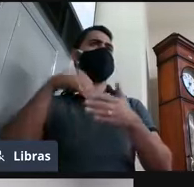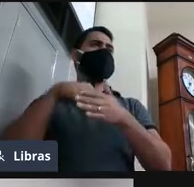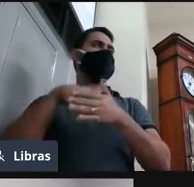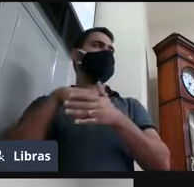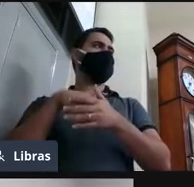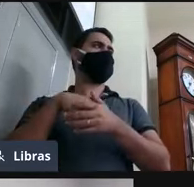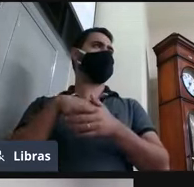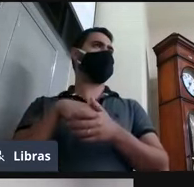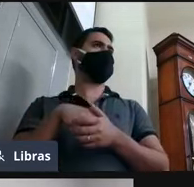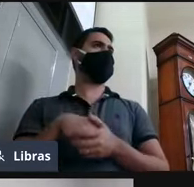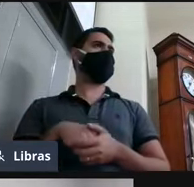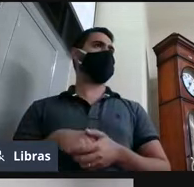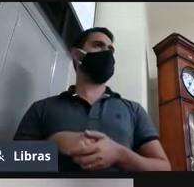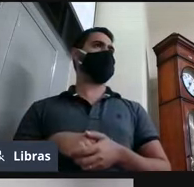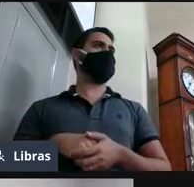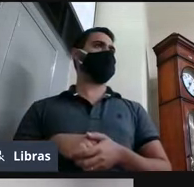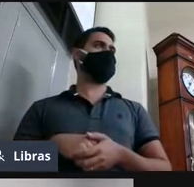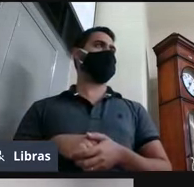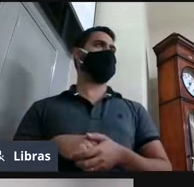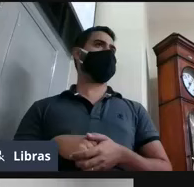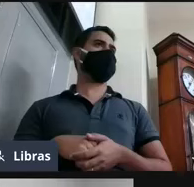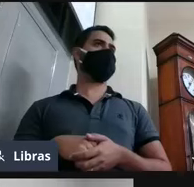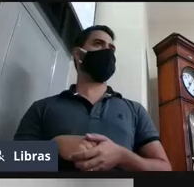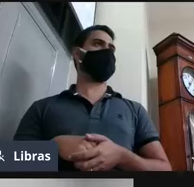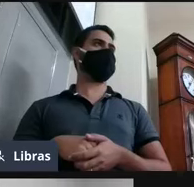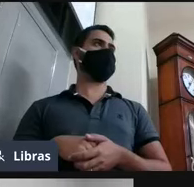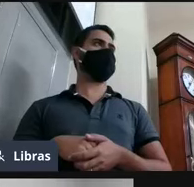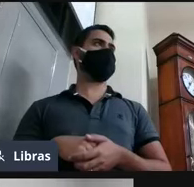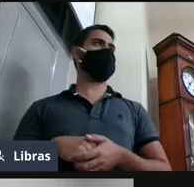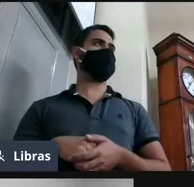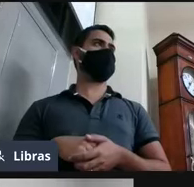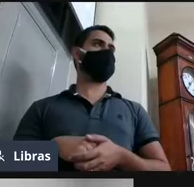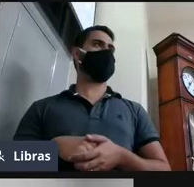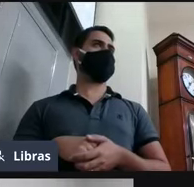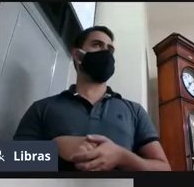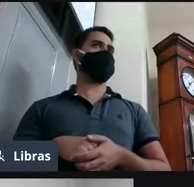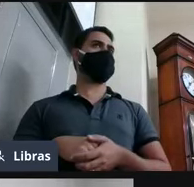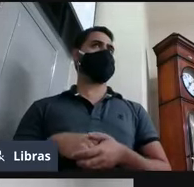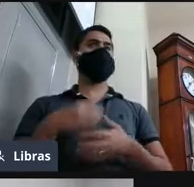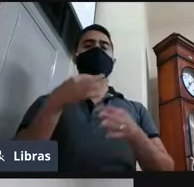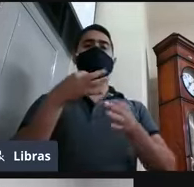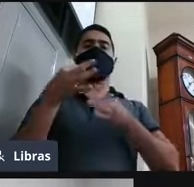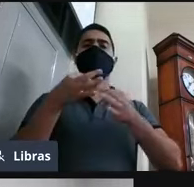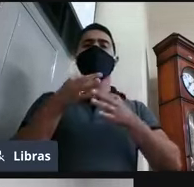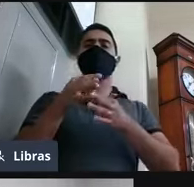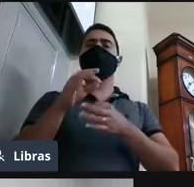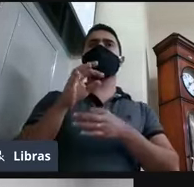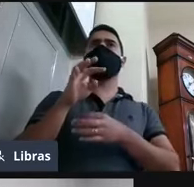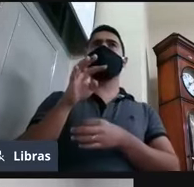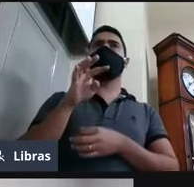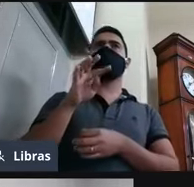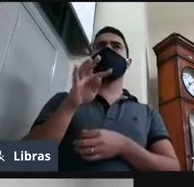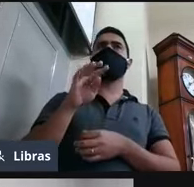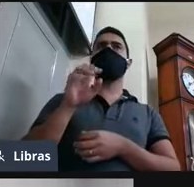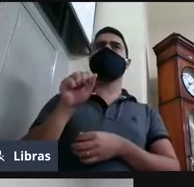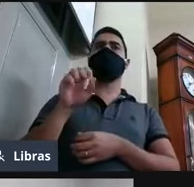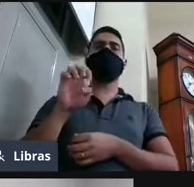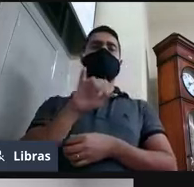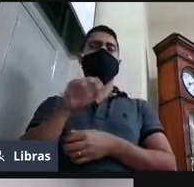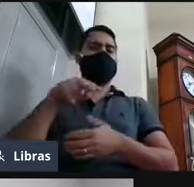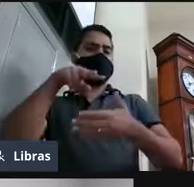conta. A mesma coisa, vereador Marquinhos. O parecer do Tribunal de Contas do Estado, se Vossa